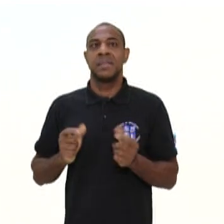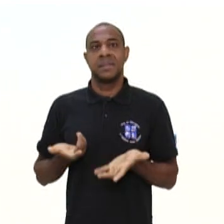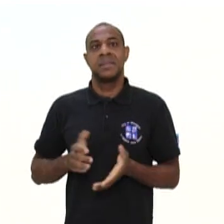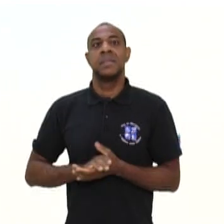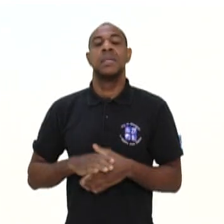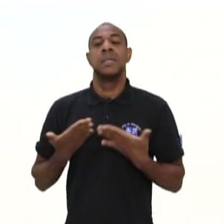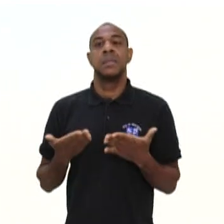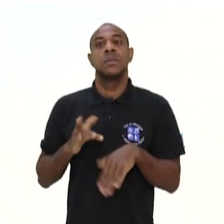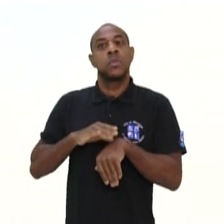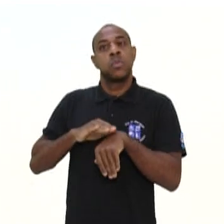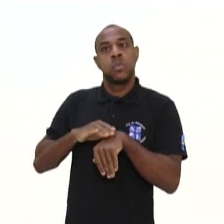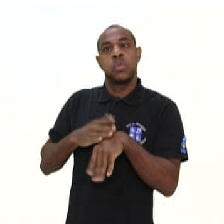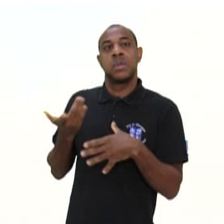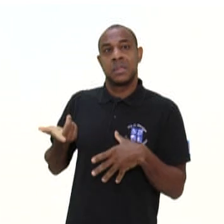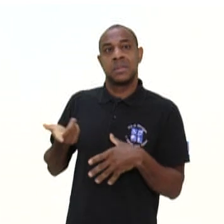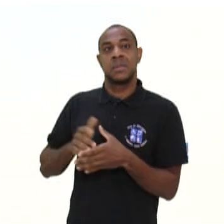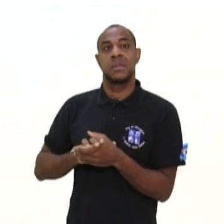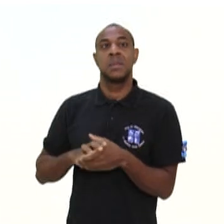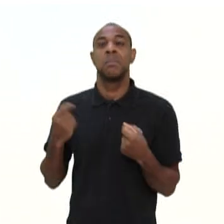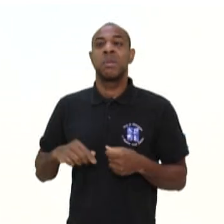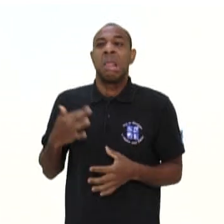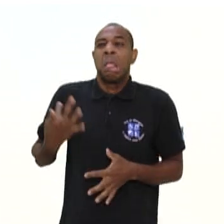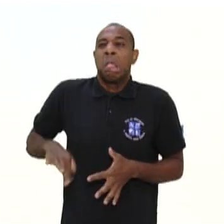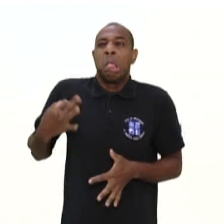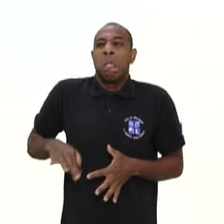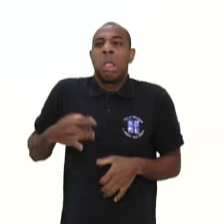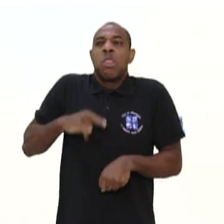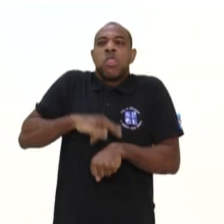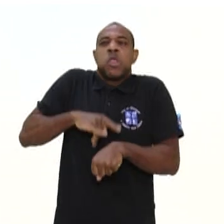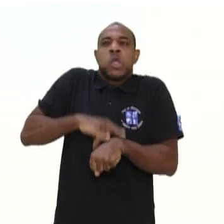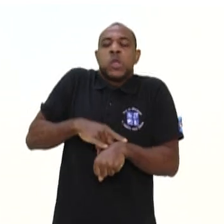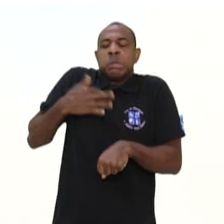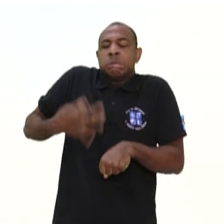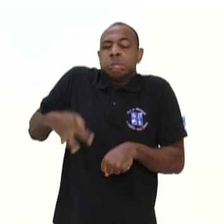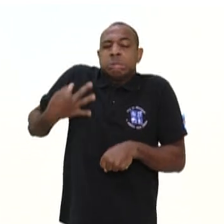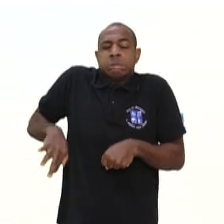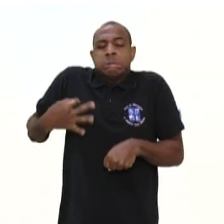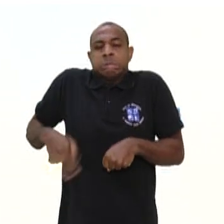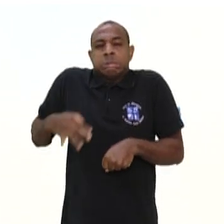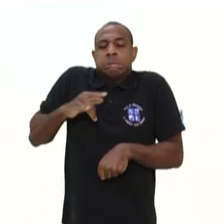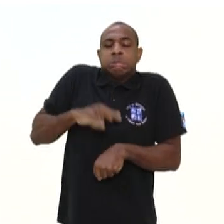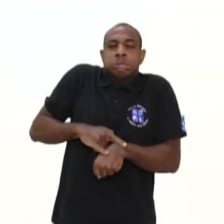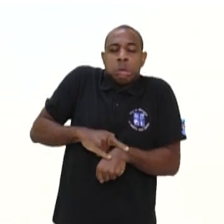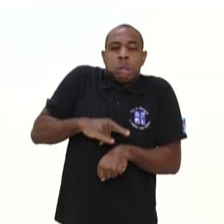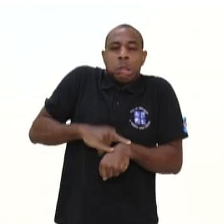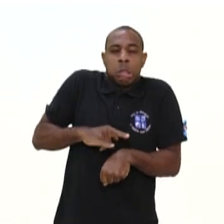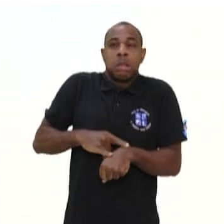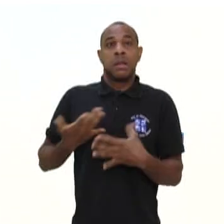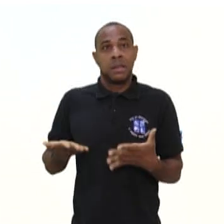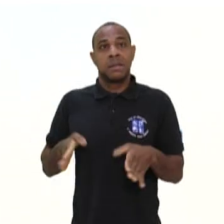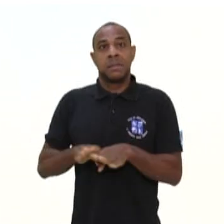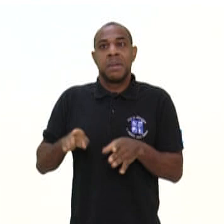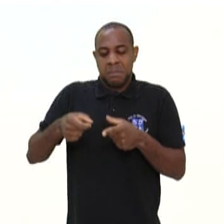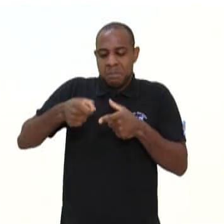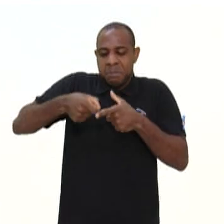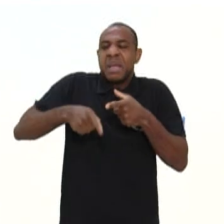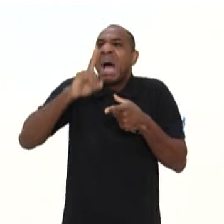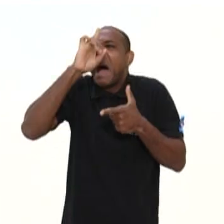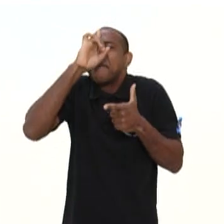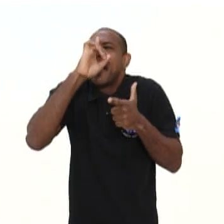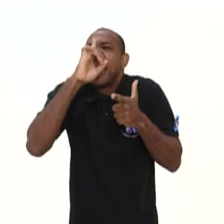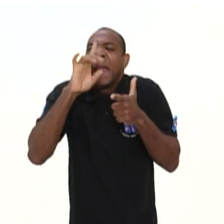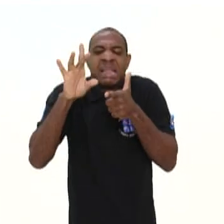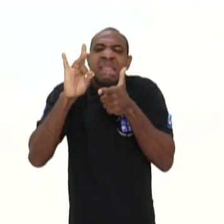e ardor ao urinar. Incontinência urinária, às vezes dificuldade de segurar a urina, um corrimento amarelado